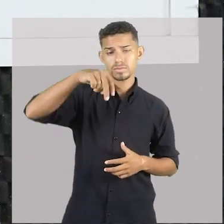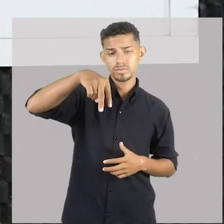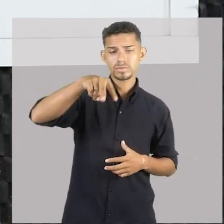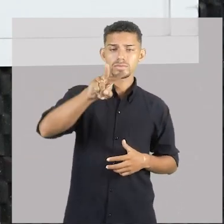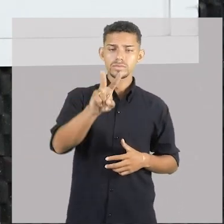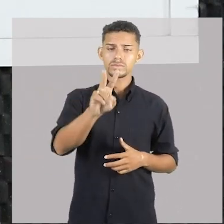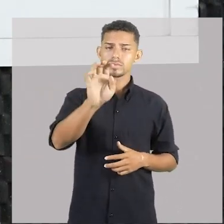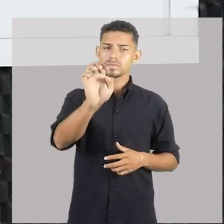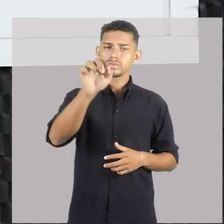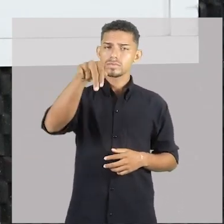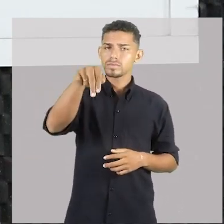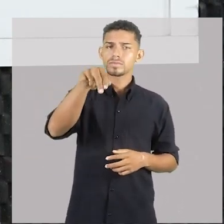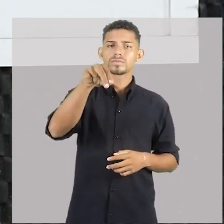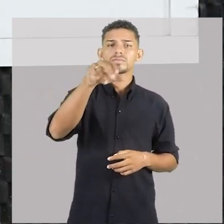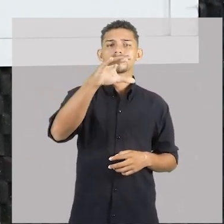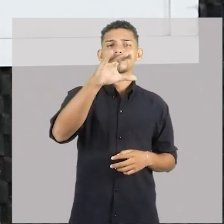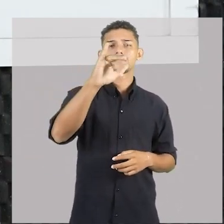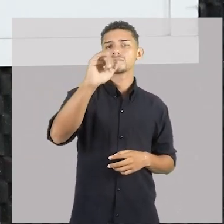convencional.